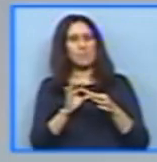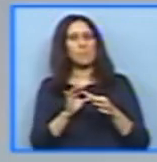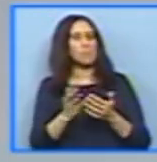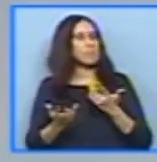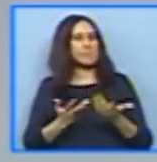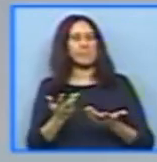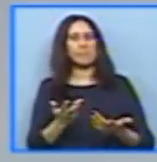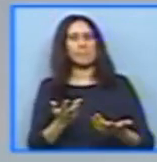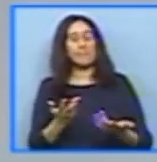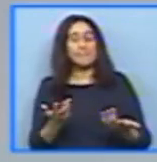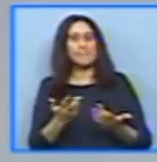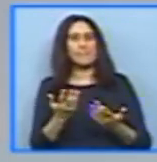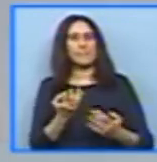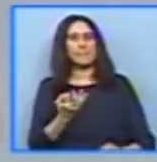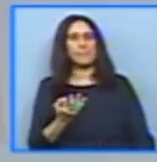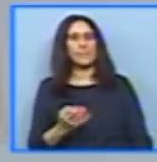Enfim, é aquela